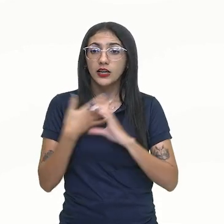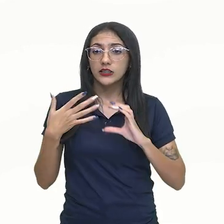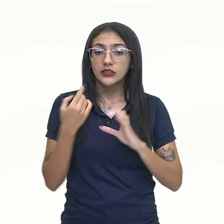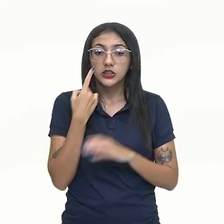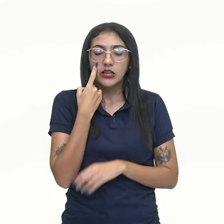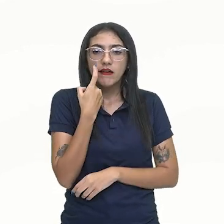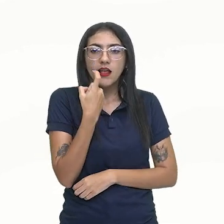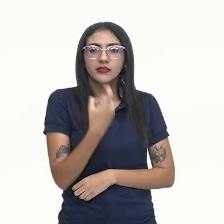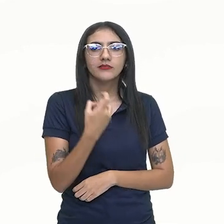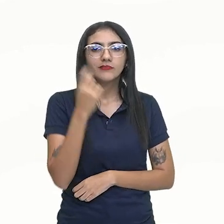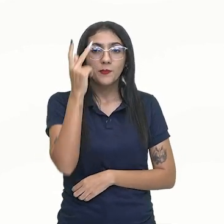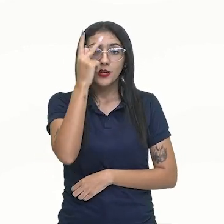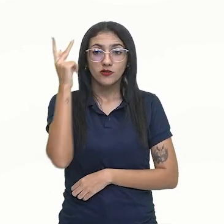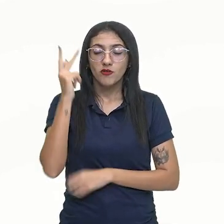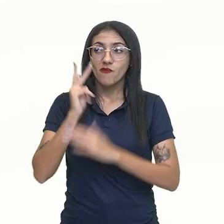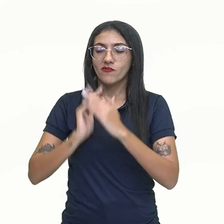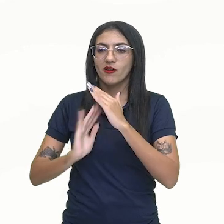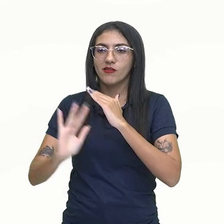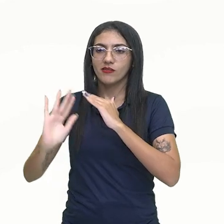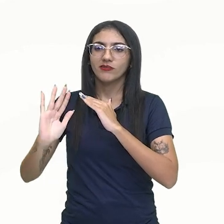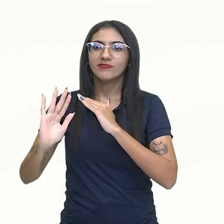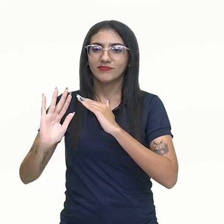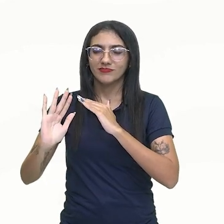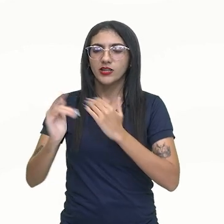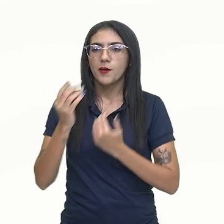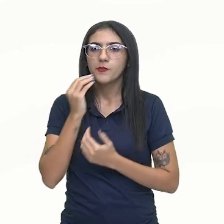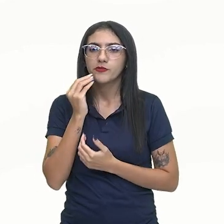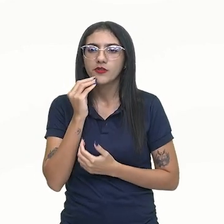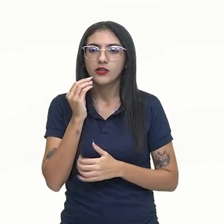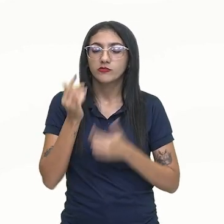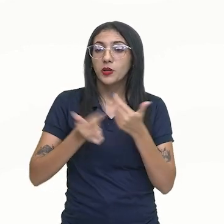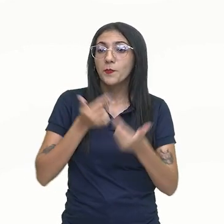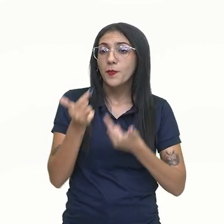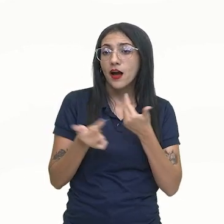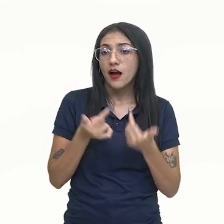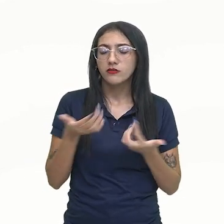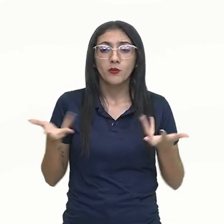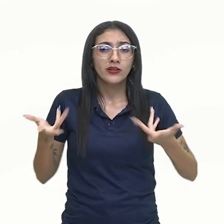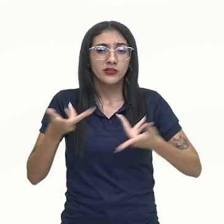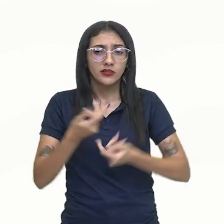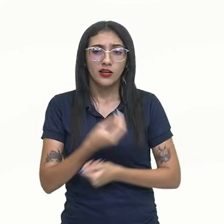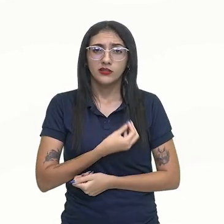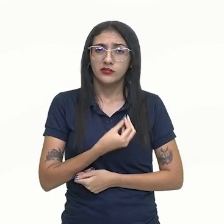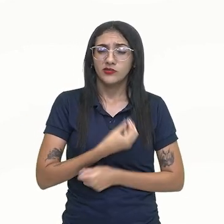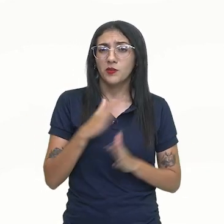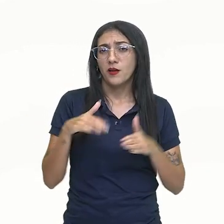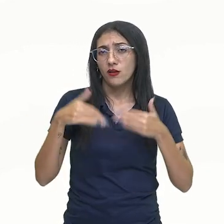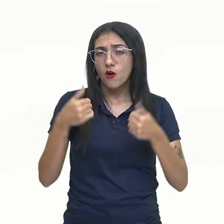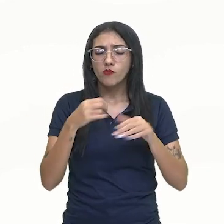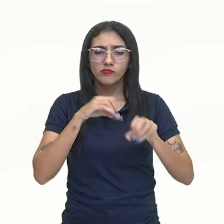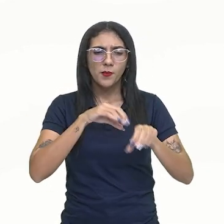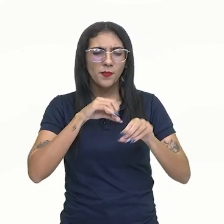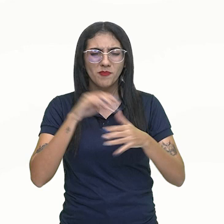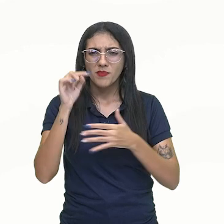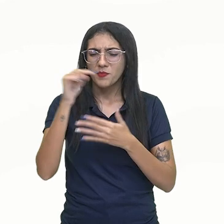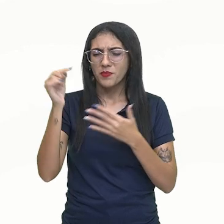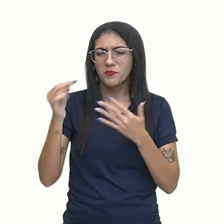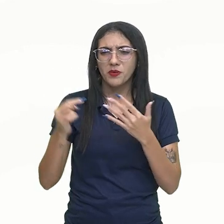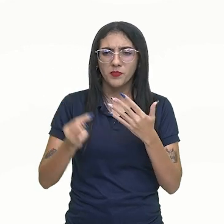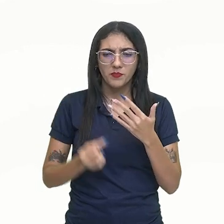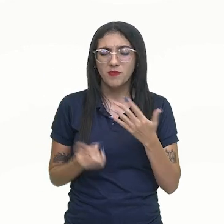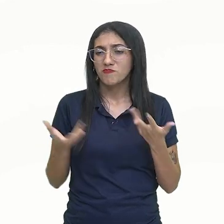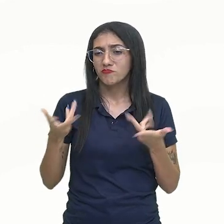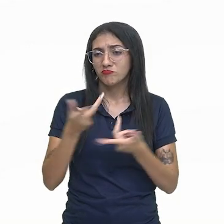atrair, né, esses migrantes. A gente tem oferta de emprego, melhores condições de vida, educação, entre outras